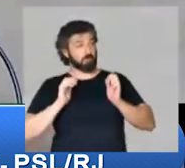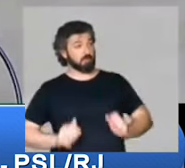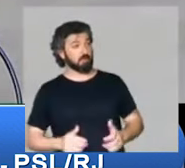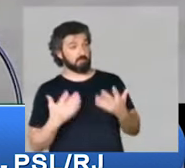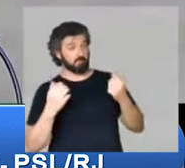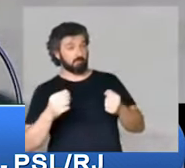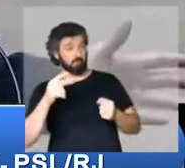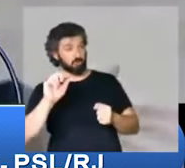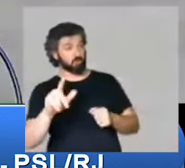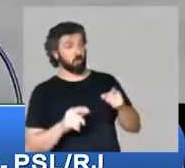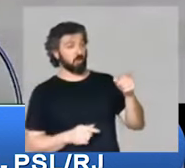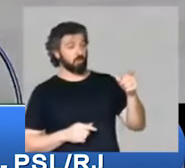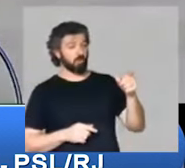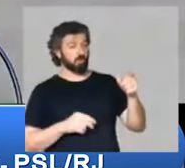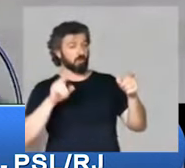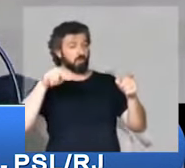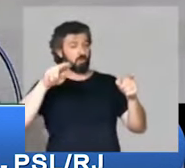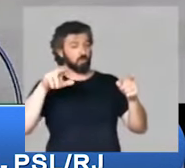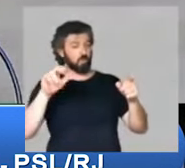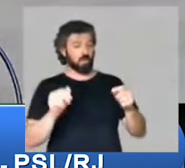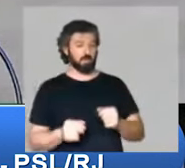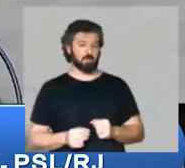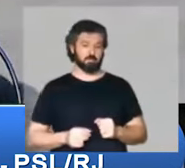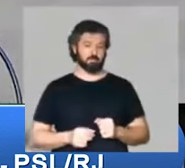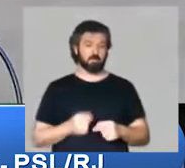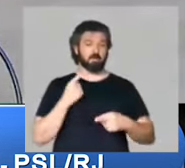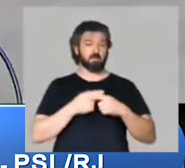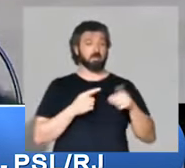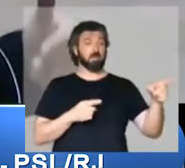honestidade para o pessoal? Jamais. Eles